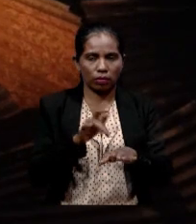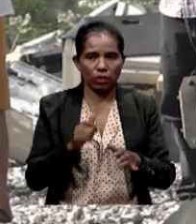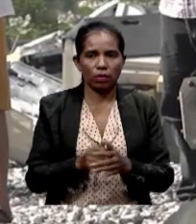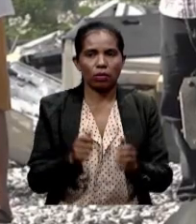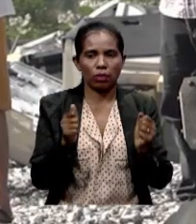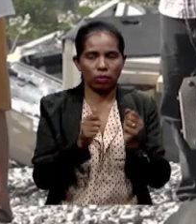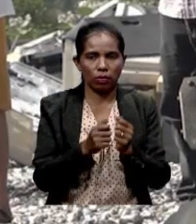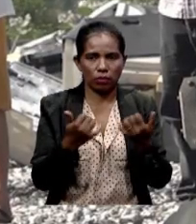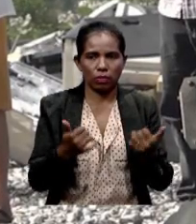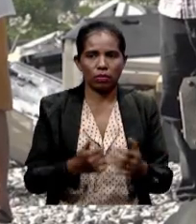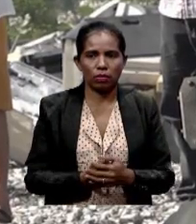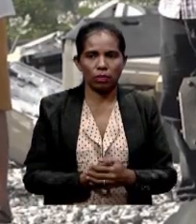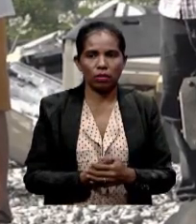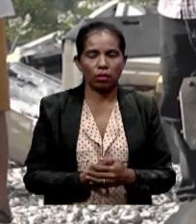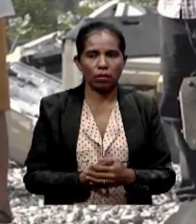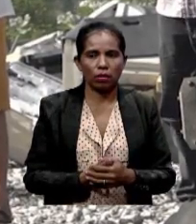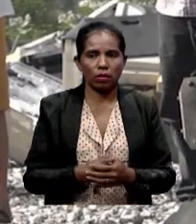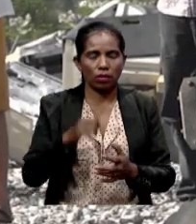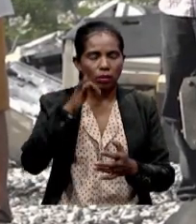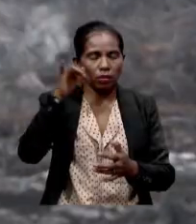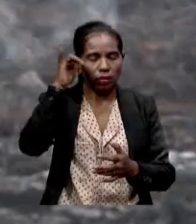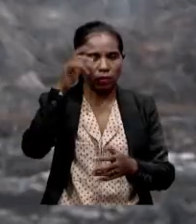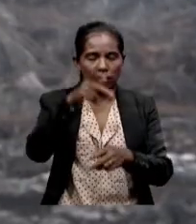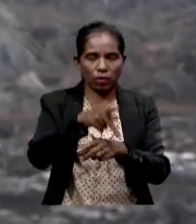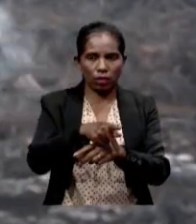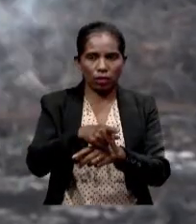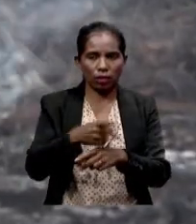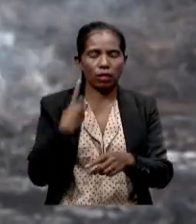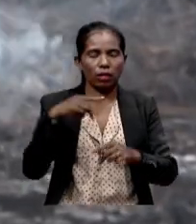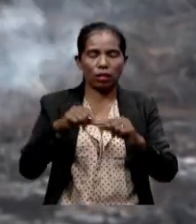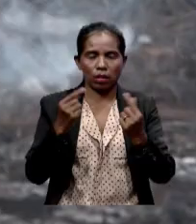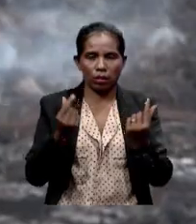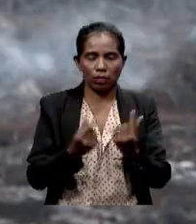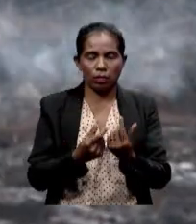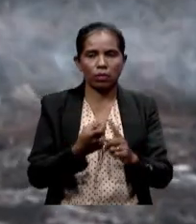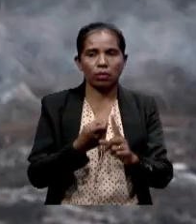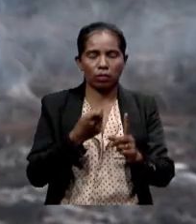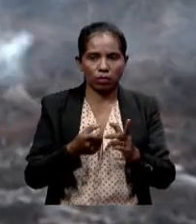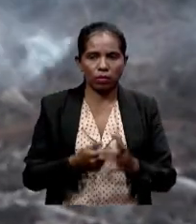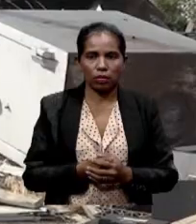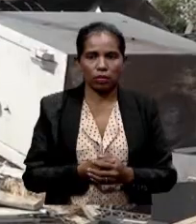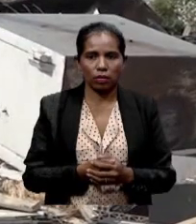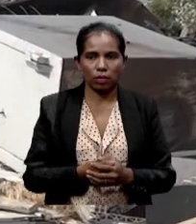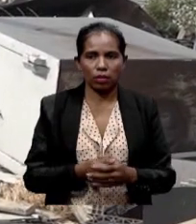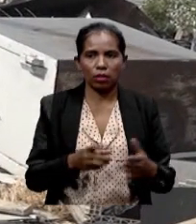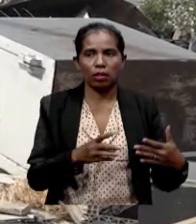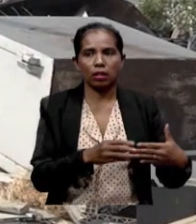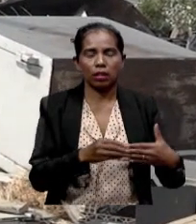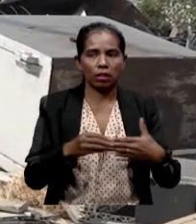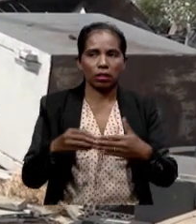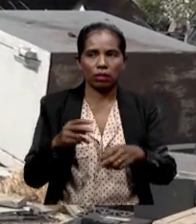o acontecimento acontece em Urcalan, e tem a equipa, a Autoridade de Proteção Civil, Liliu, Direção Nacional de